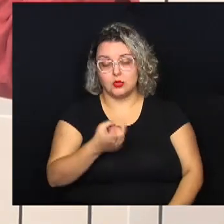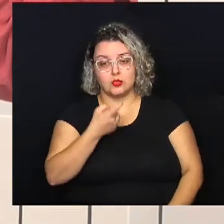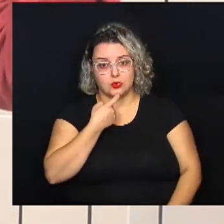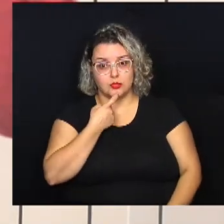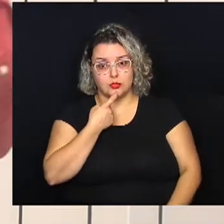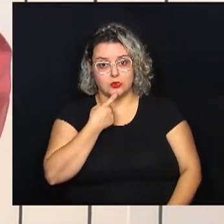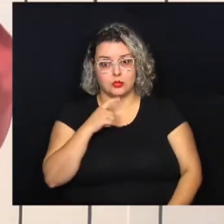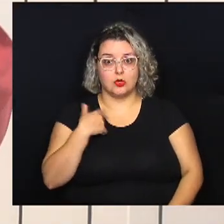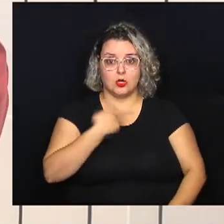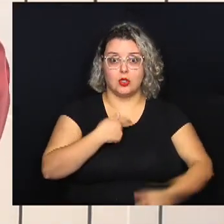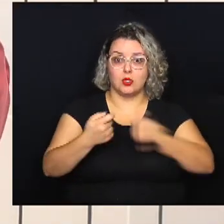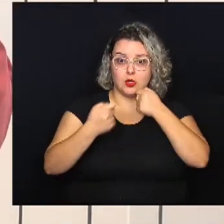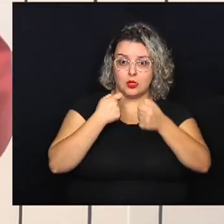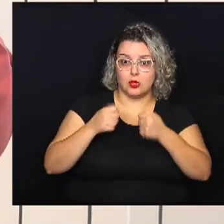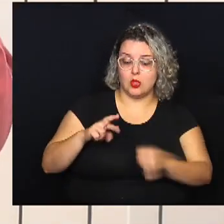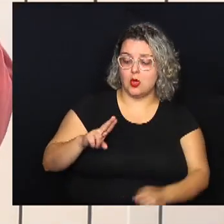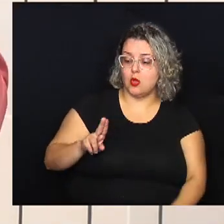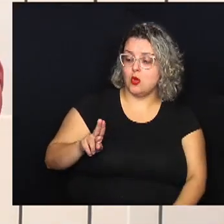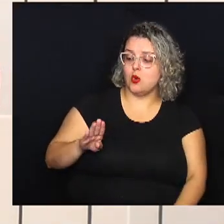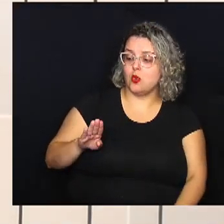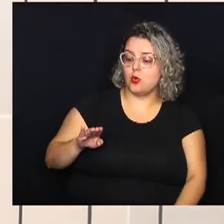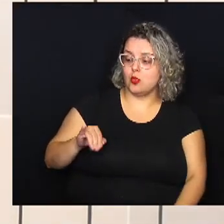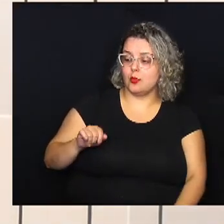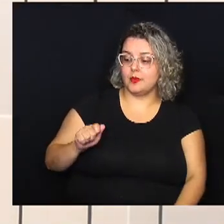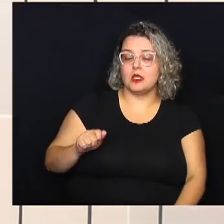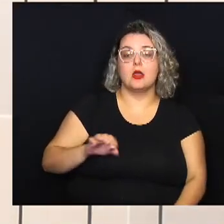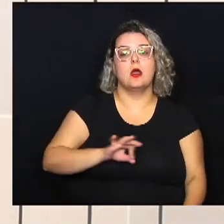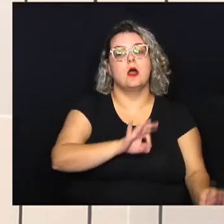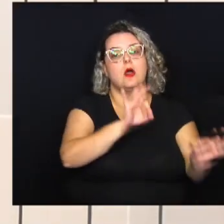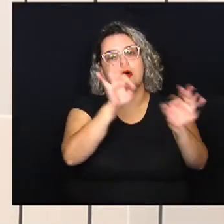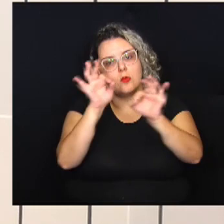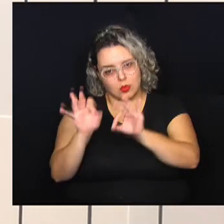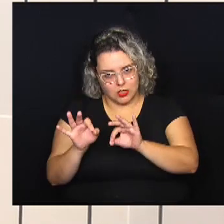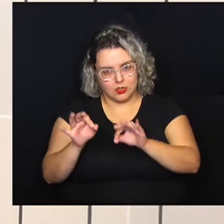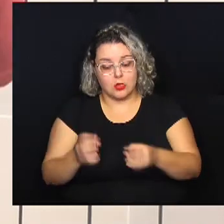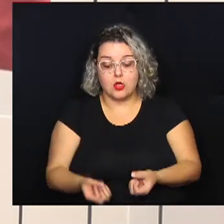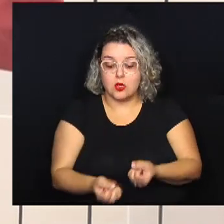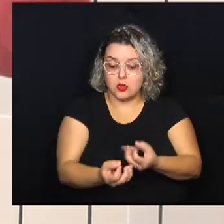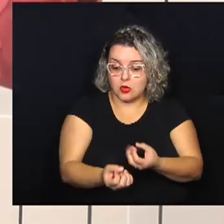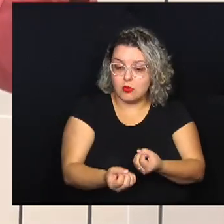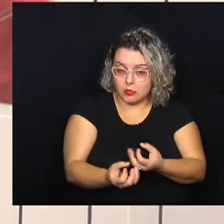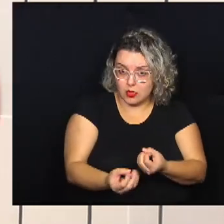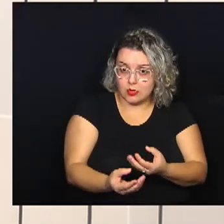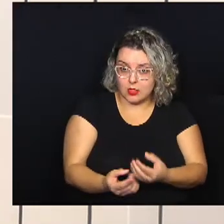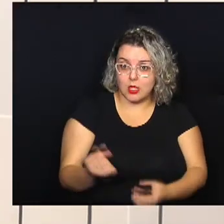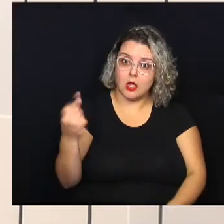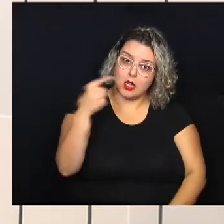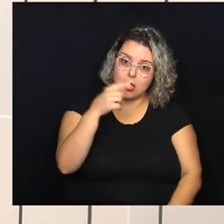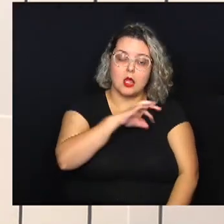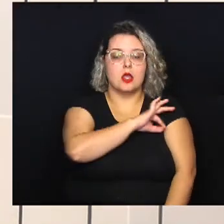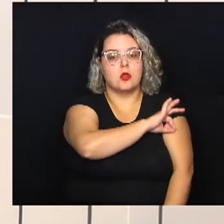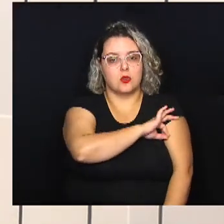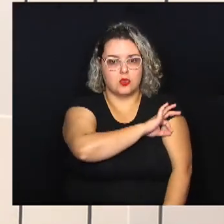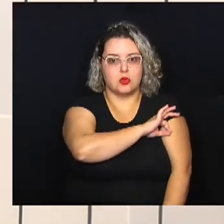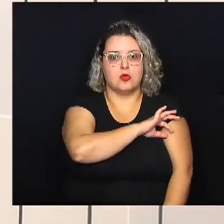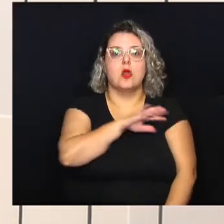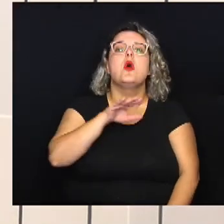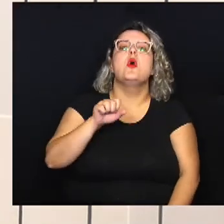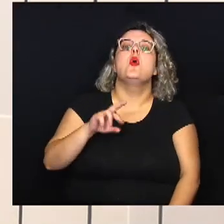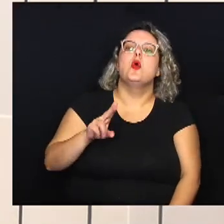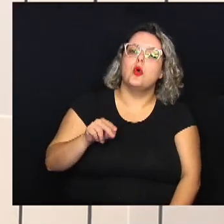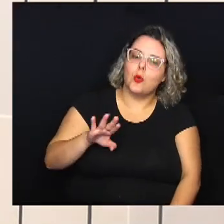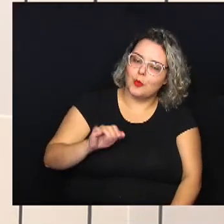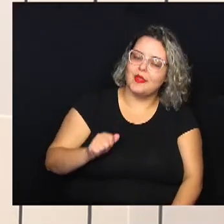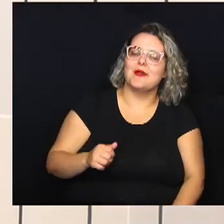A nossa repórter Rúbia de Oliveira acompanhou e traz as informações lá da Prefeitura. Então, Rúbia,